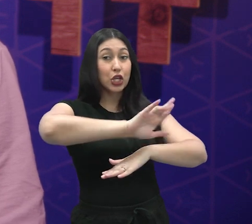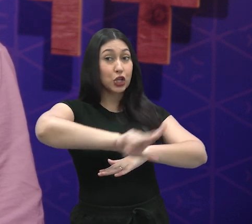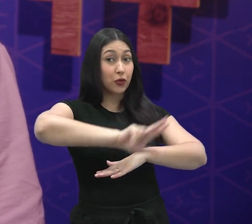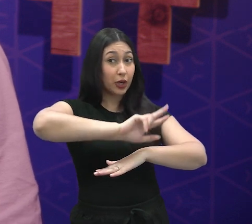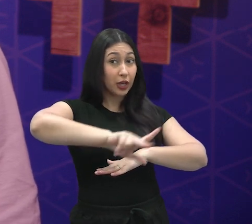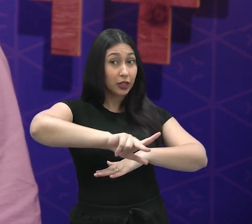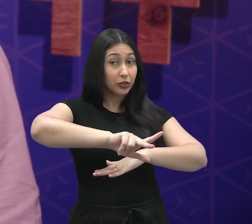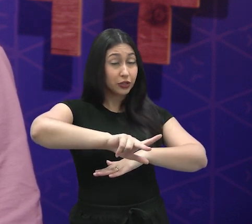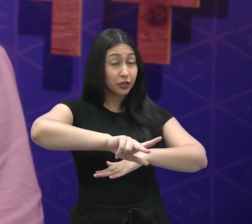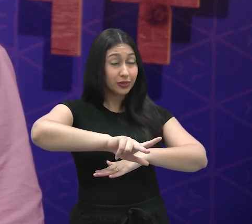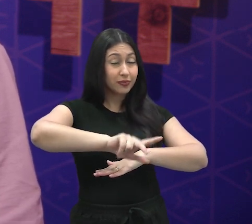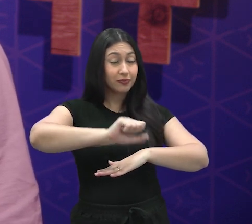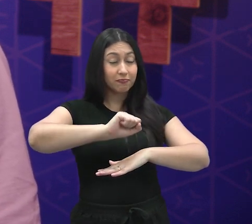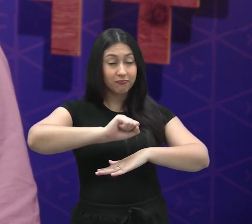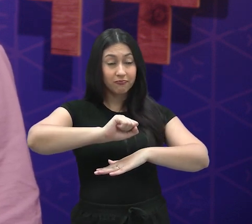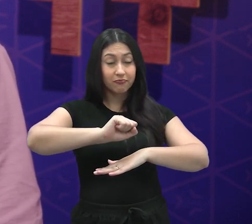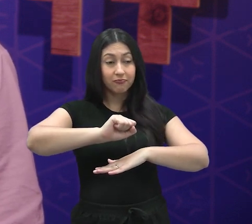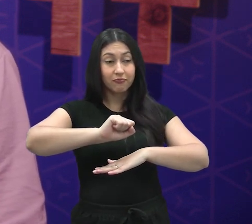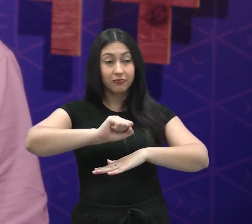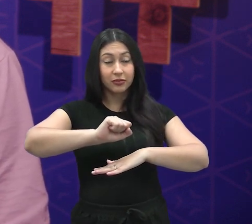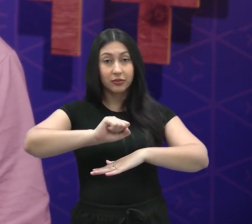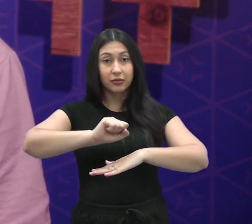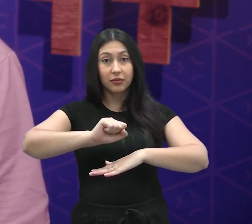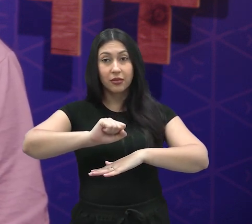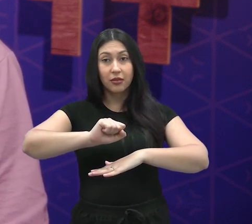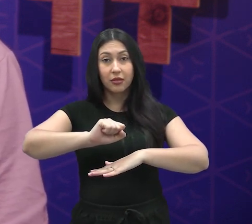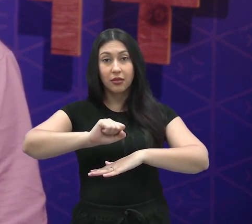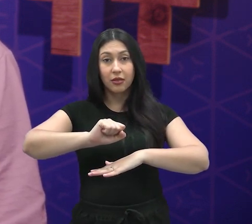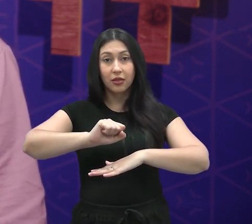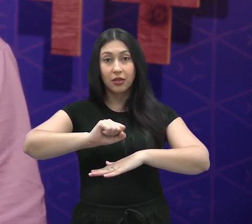outra espécie humana lá, Homo alguma coisa.